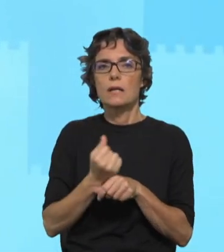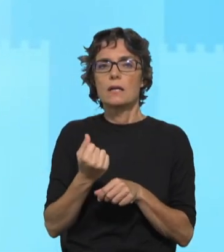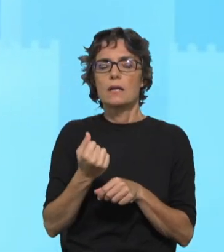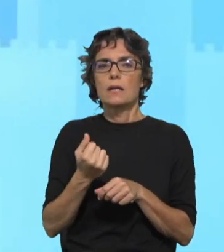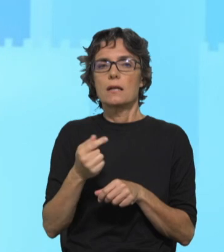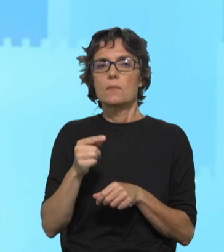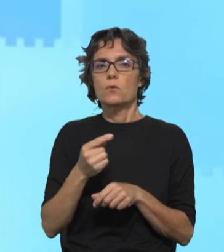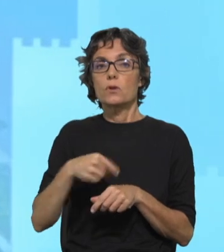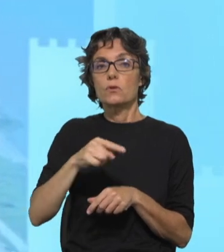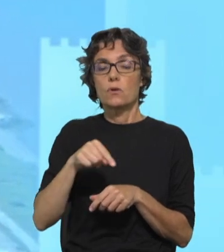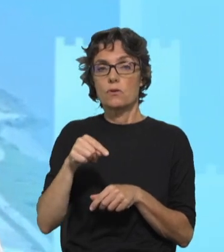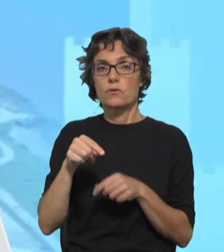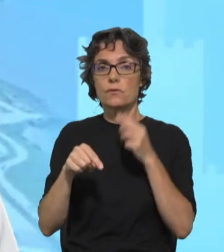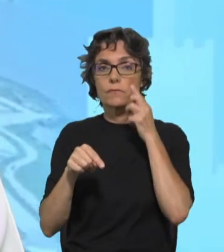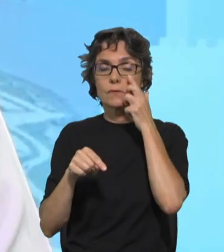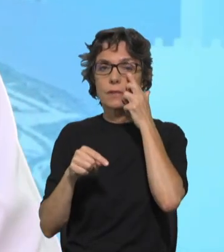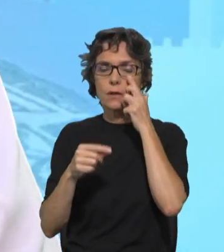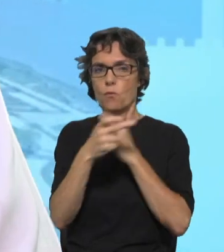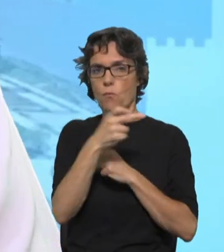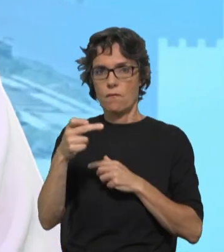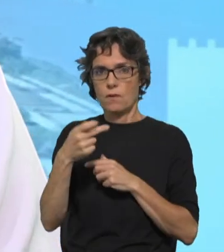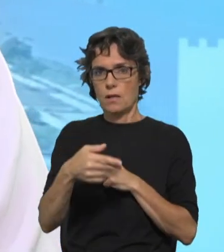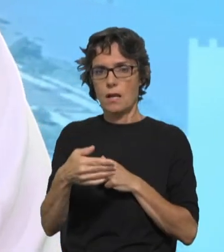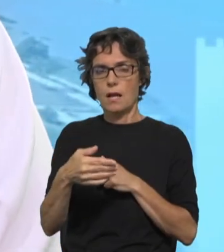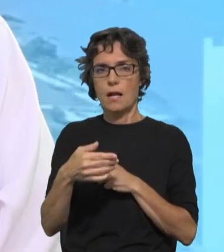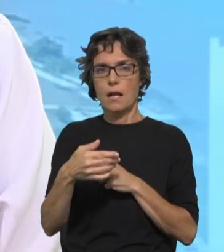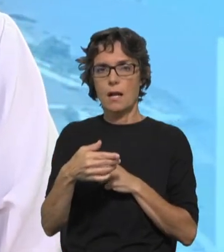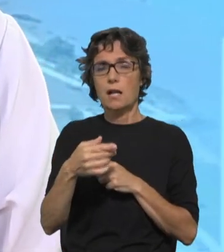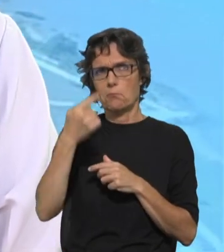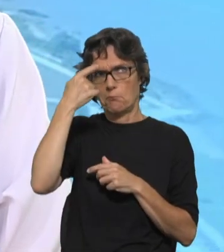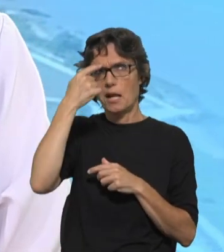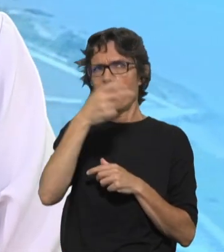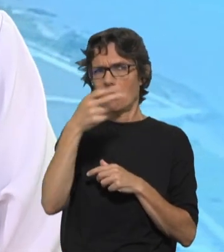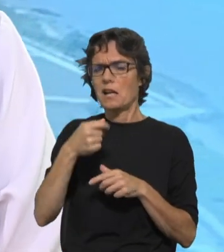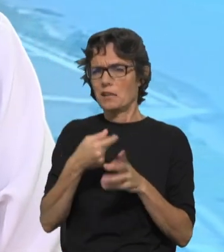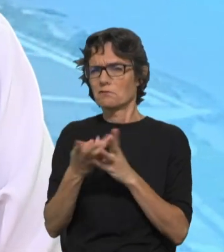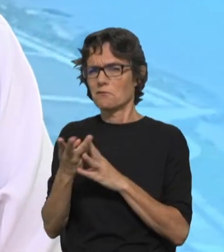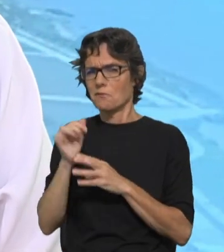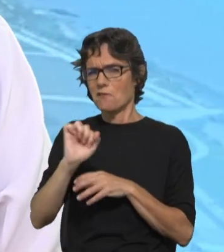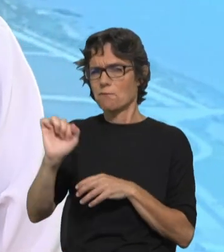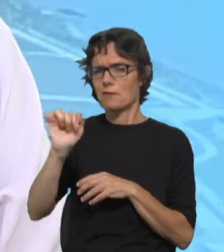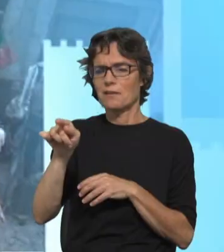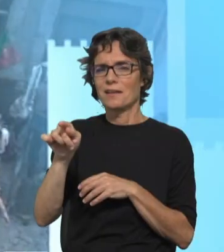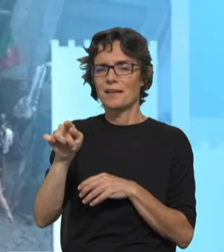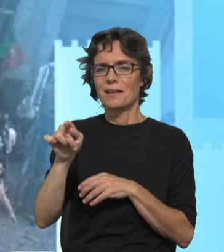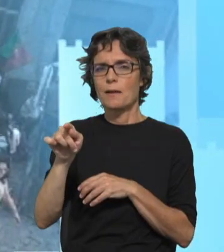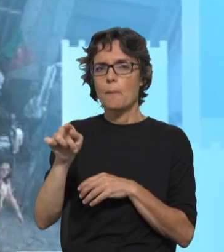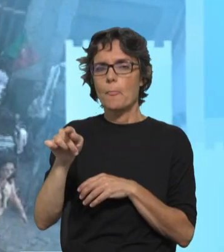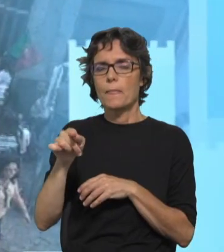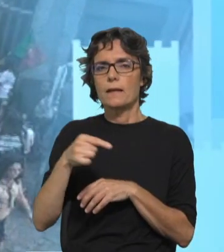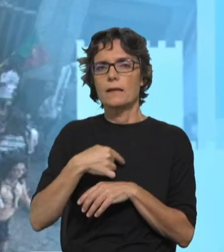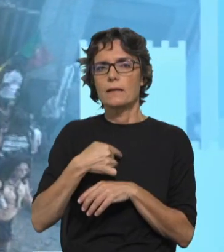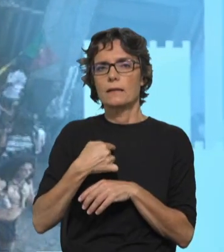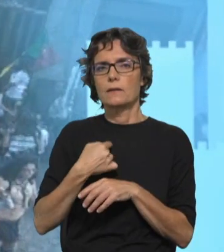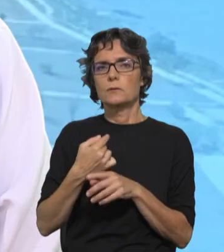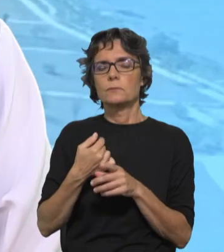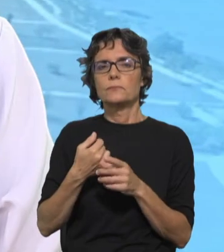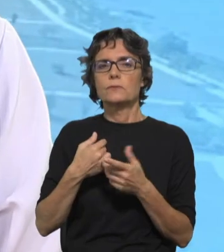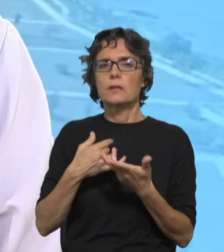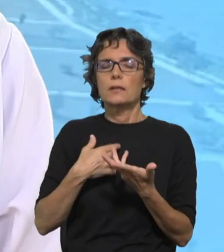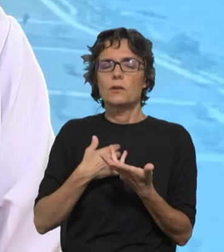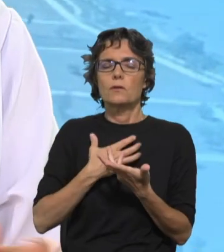tratar de coisas sérias. Portanto, foi sempre esta ideia de atingir uma geração